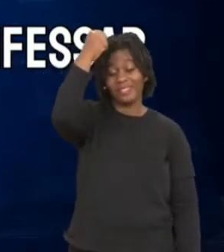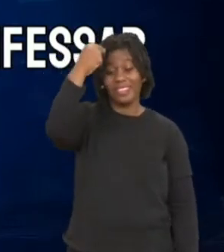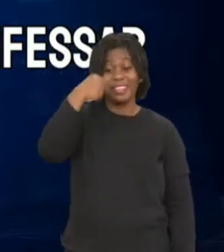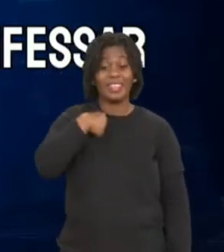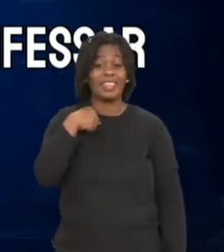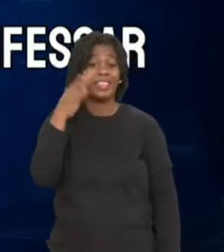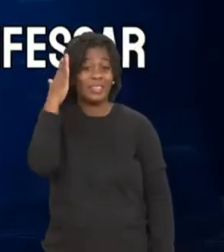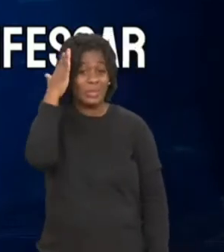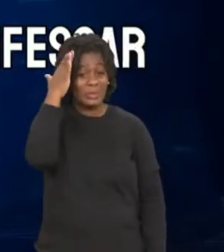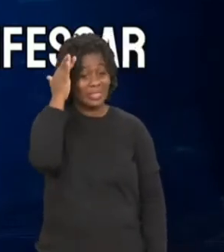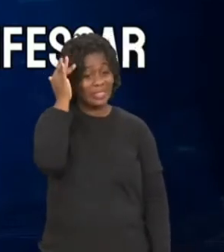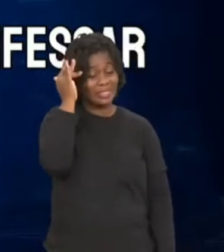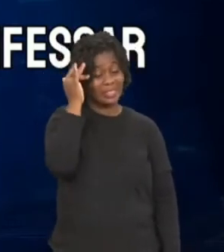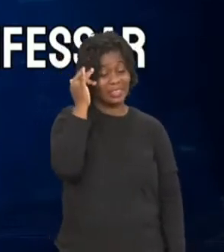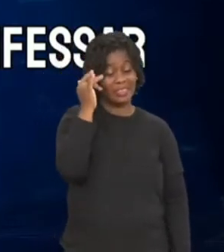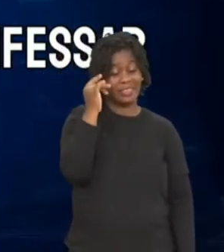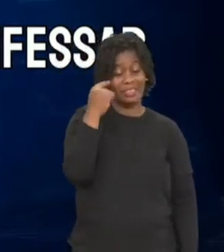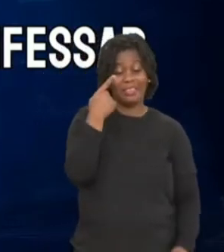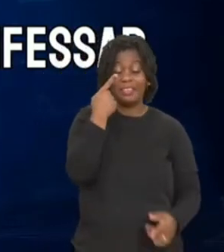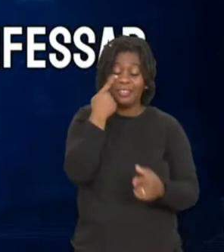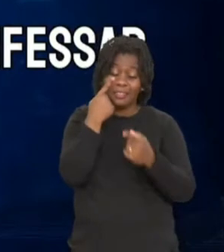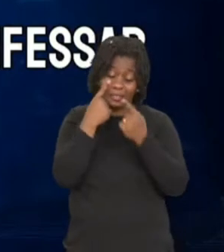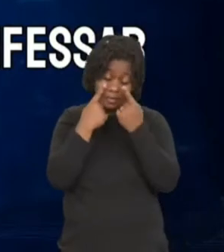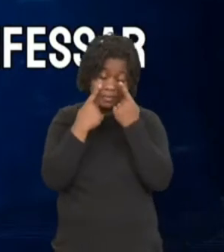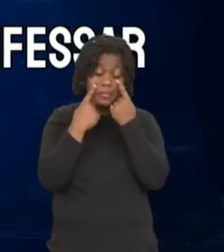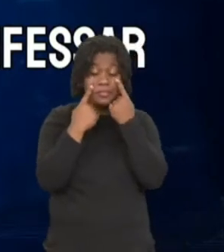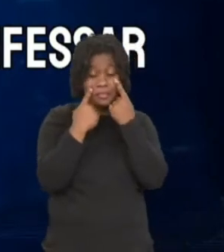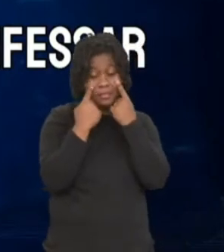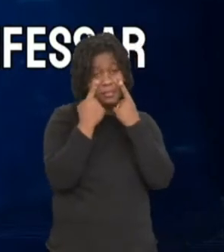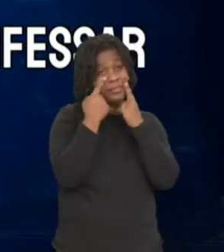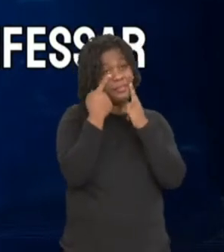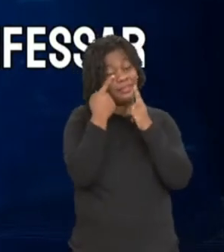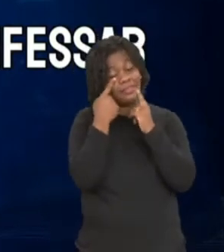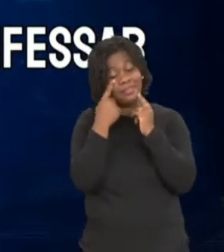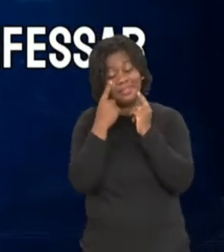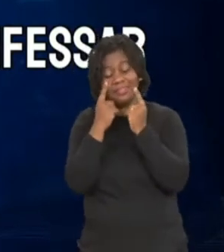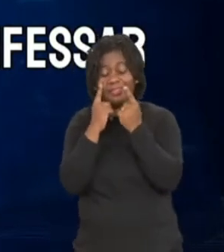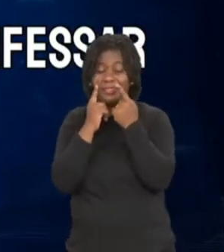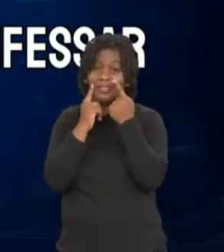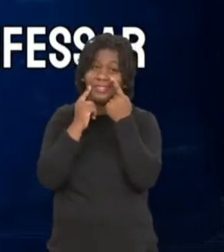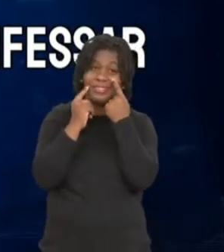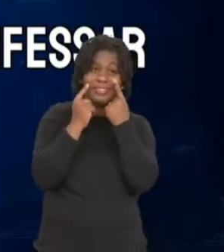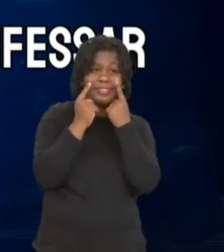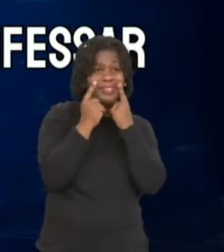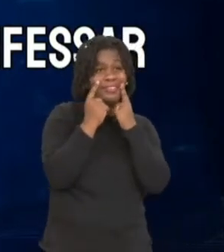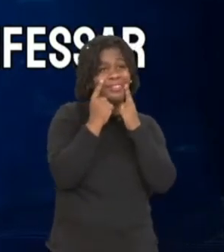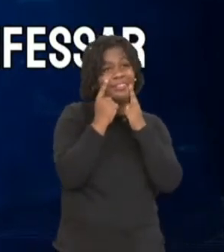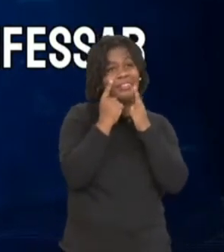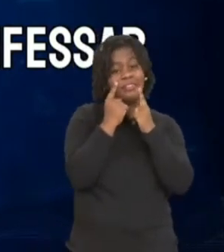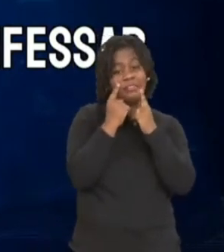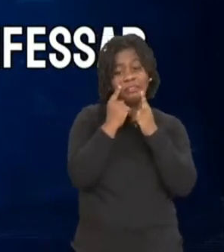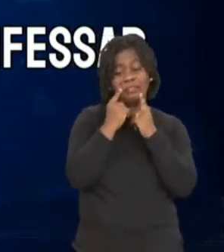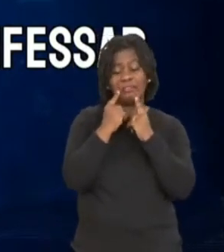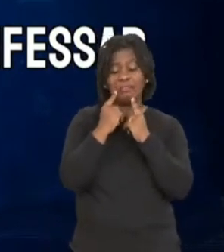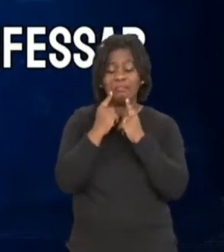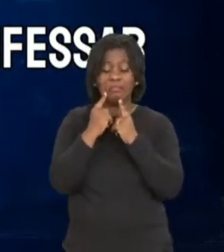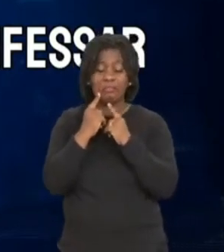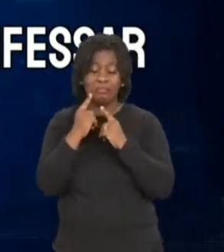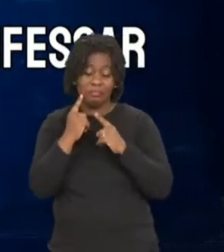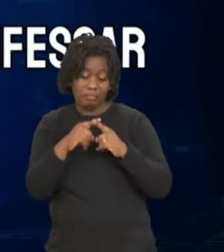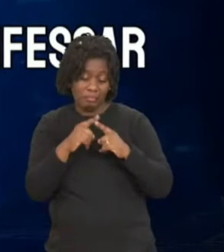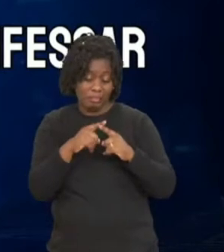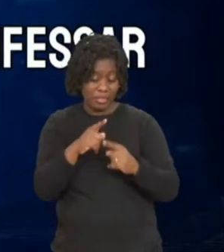Eu sei que vou chorar. Há um segredo que eu